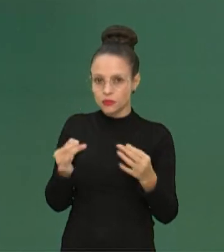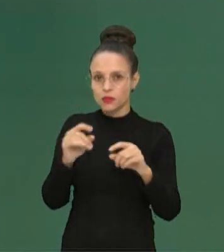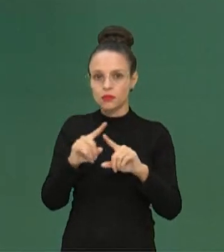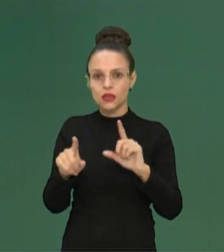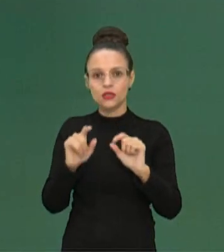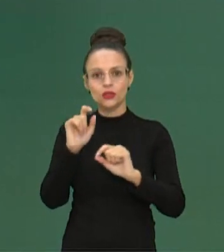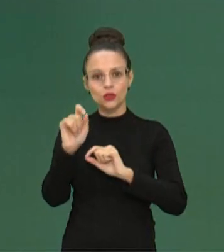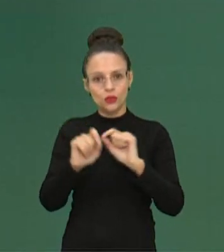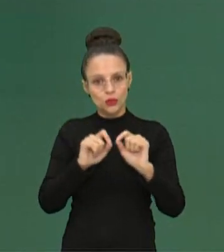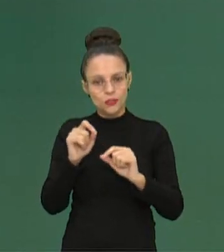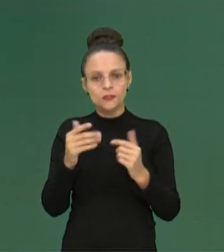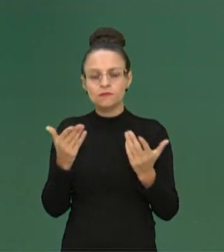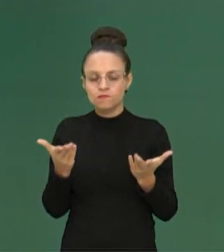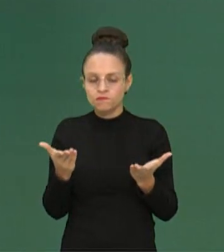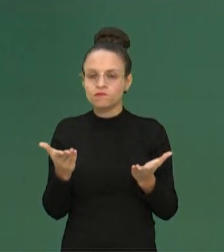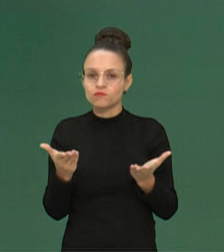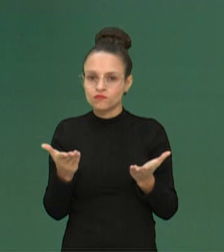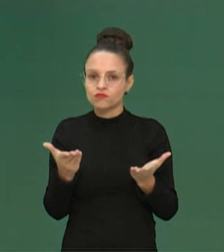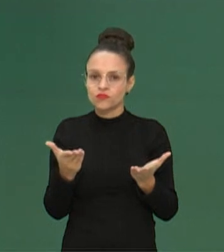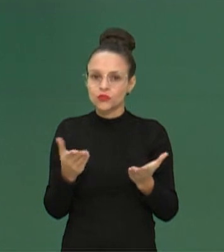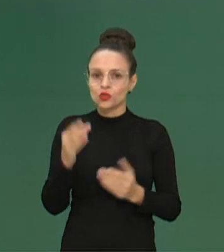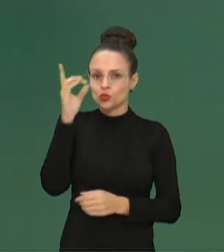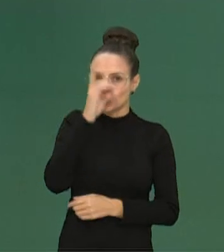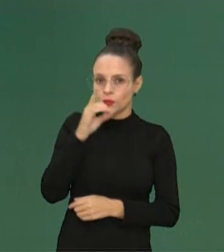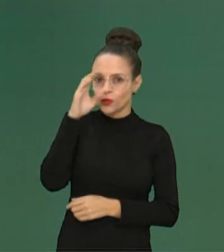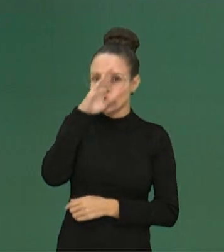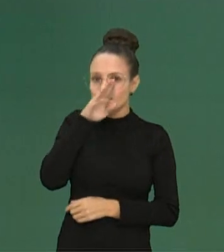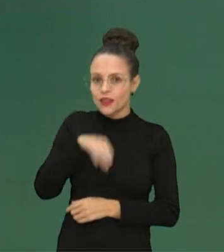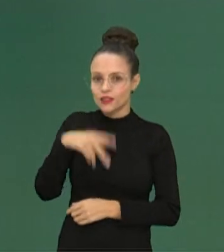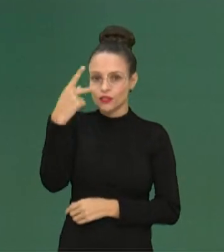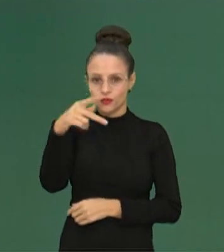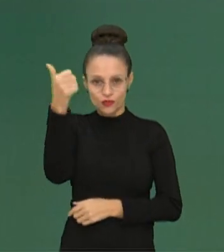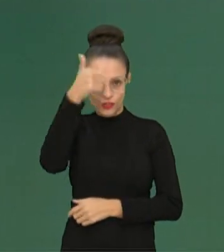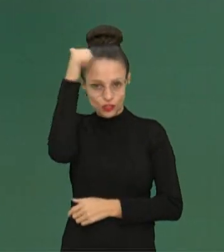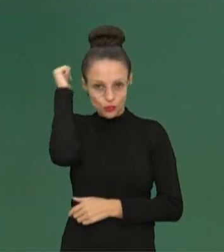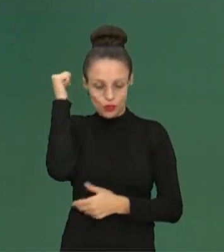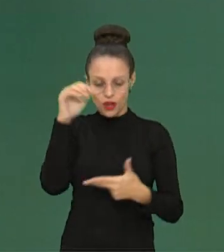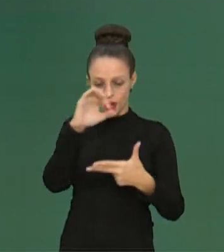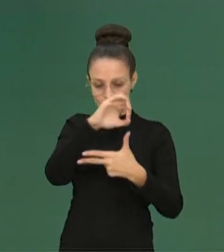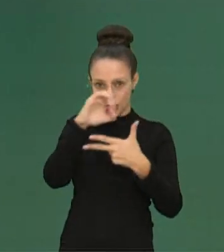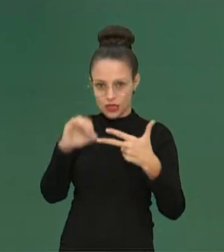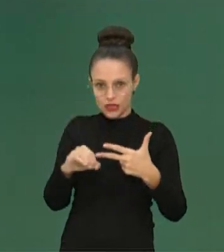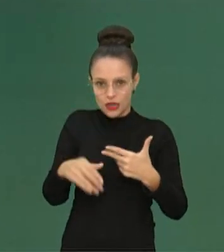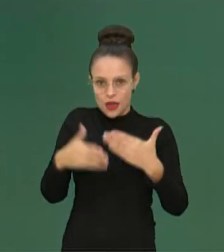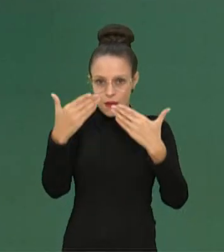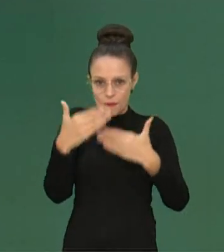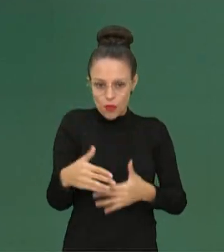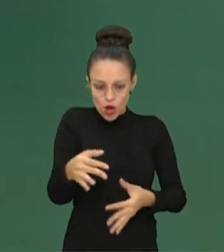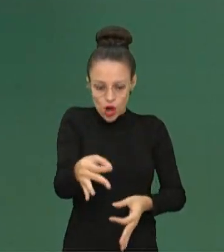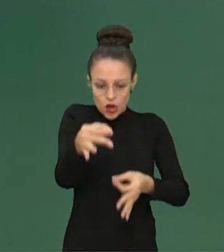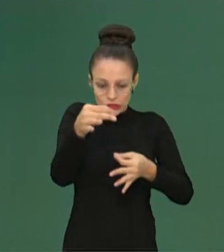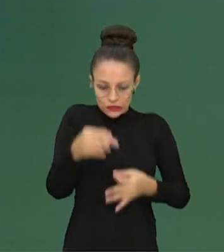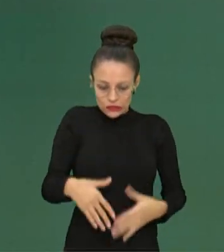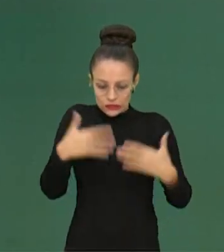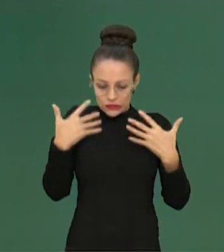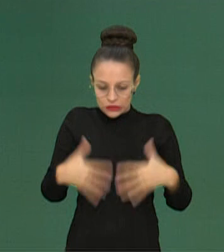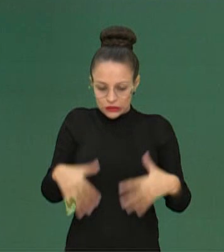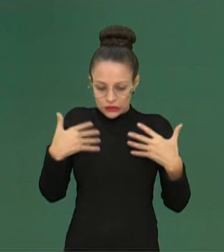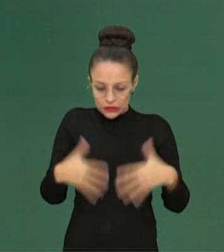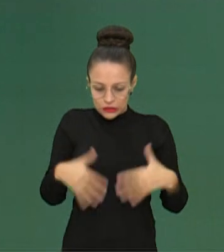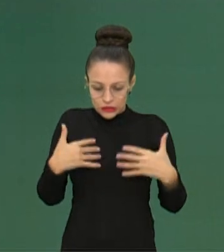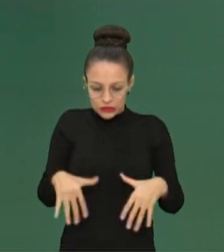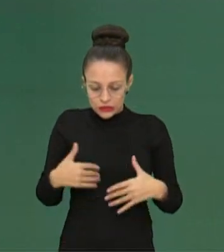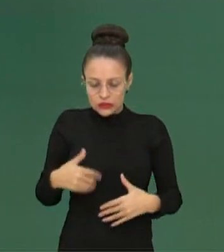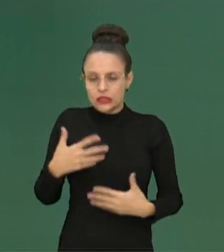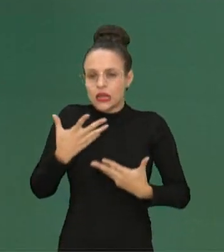mas num domingo à tarde, no seu vestibular, no seu Enem, naquele sufoco, a 15ª